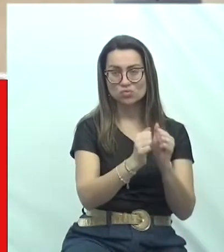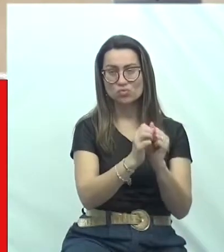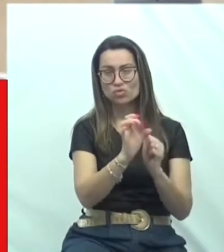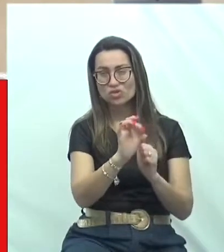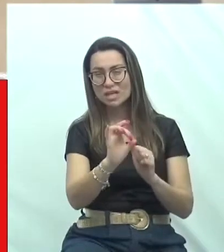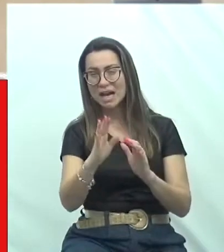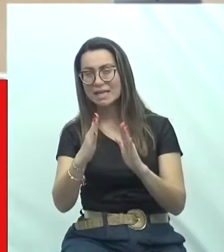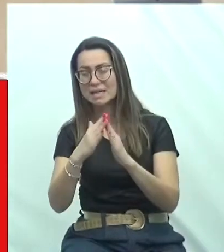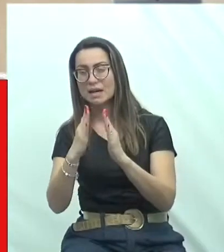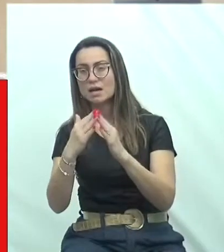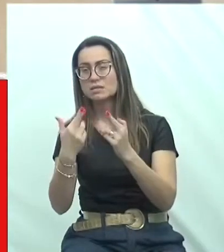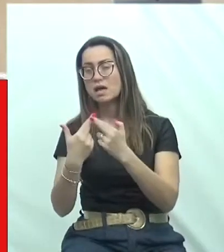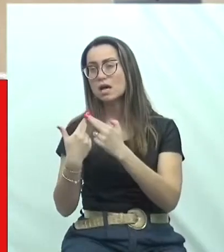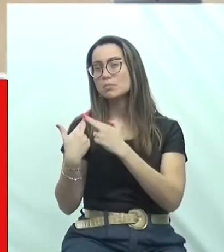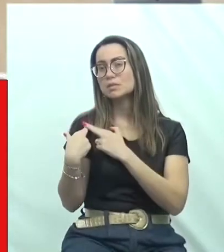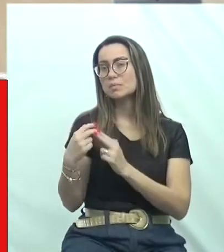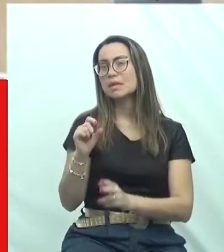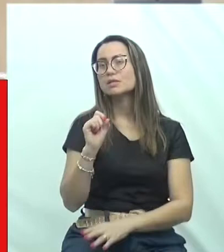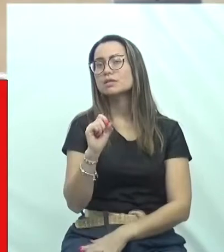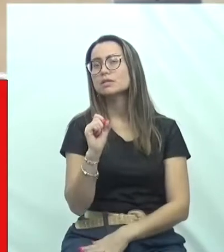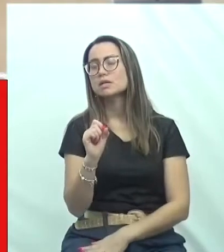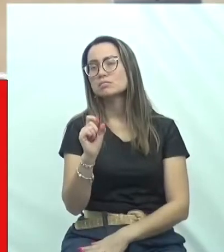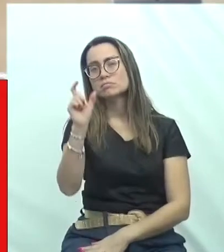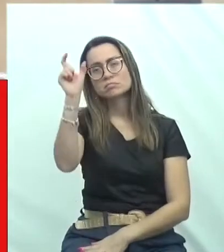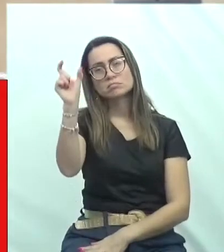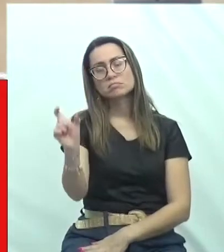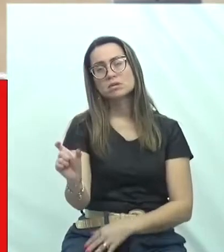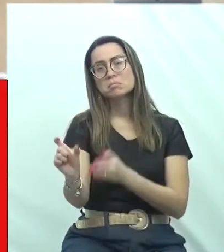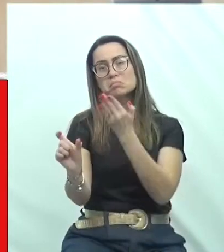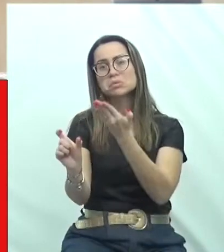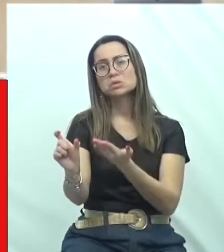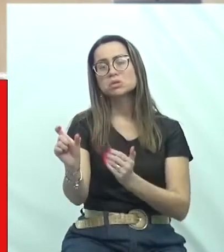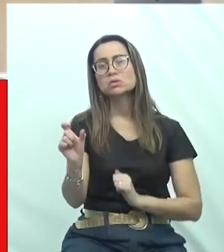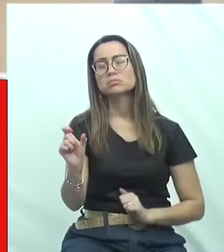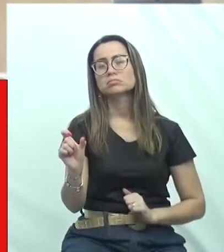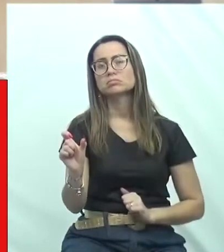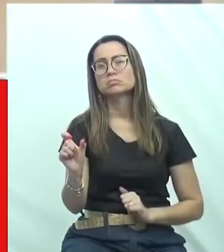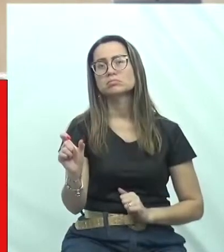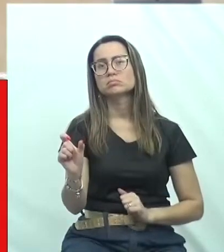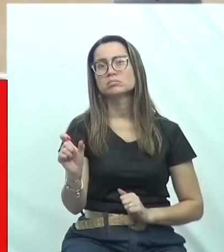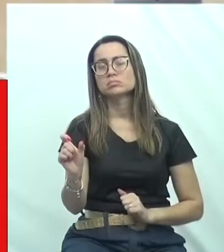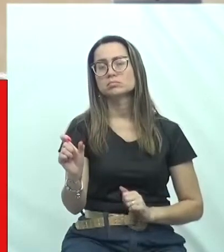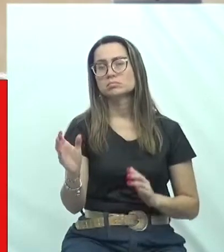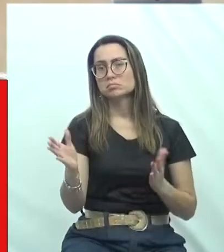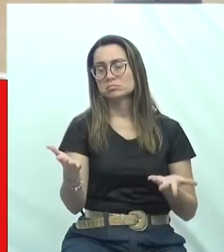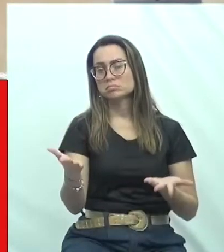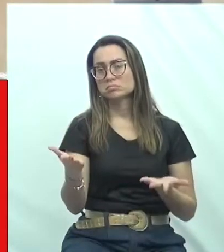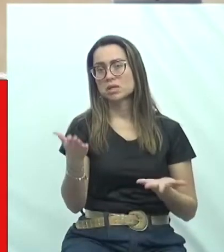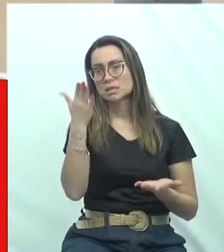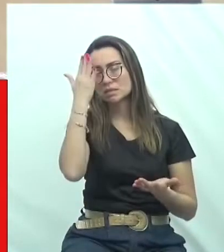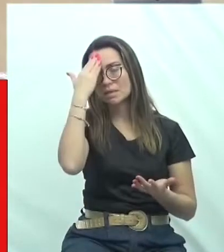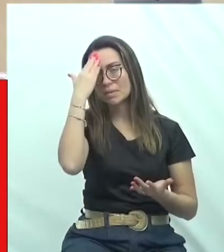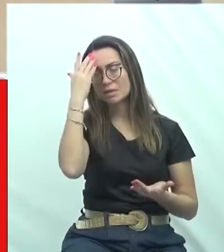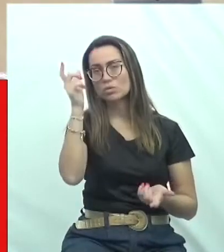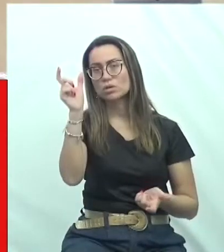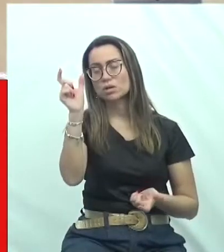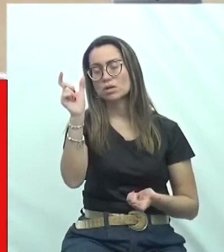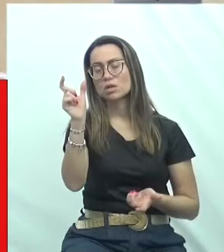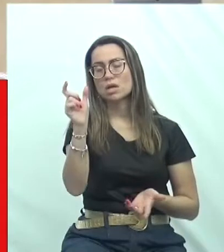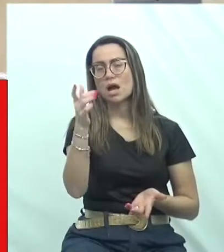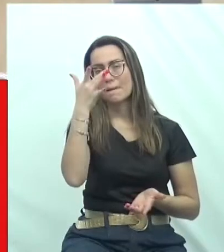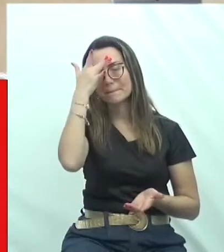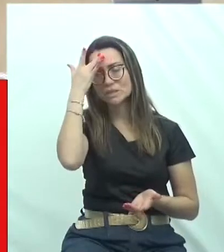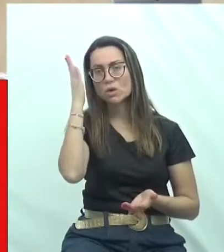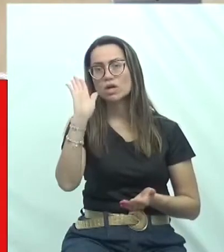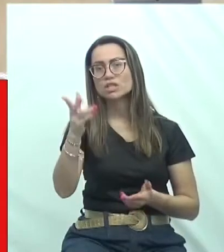a responsabilidade fica para o consumidor. Haja vista que o consumidor já é responsável pela água após o cavalete. O